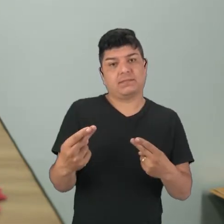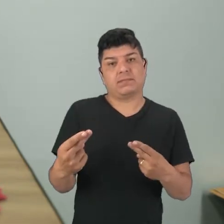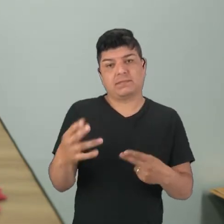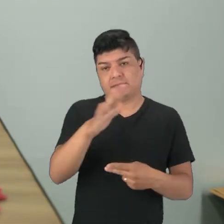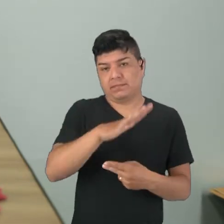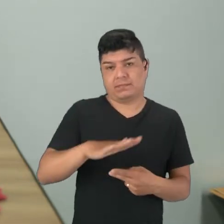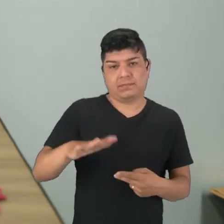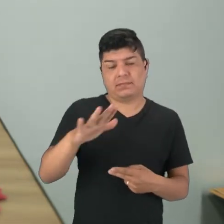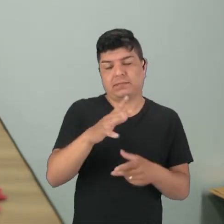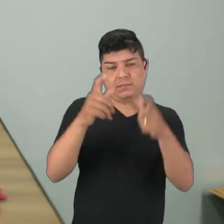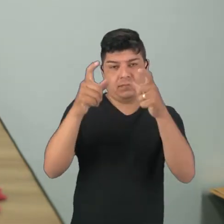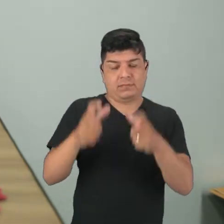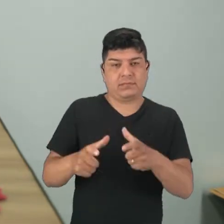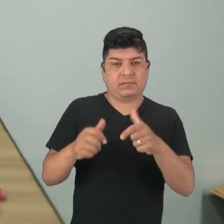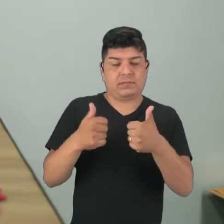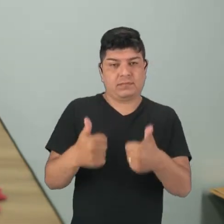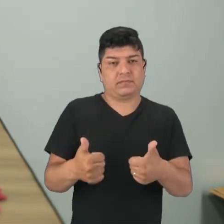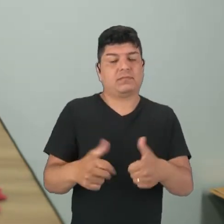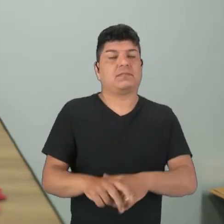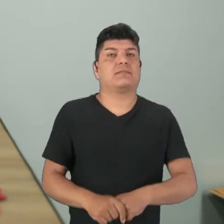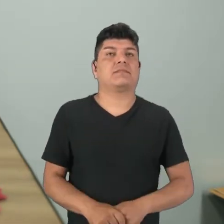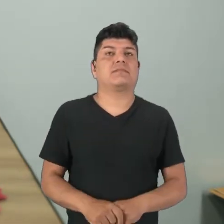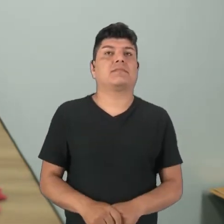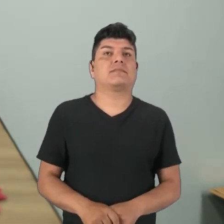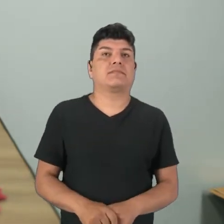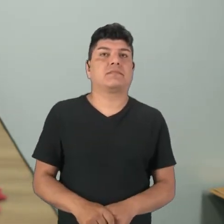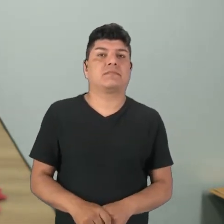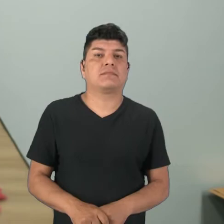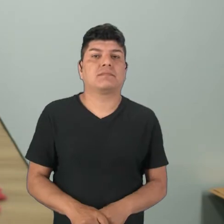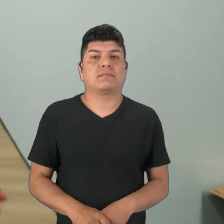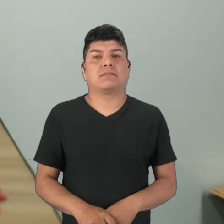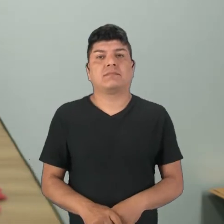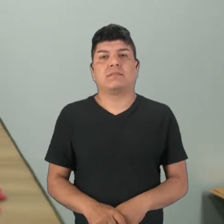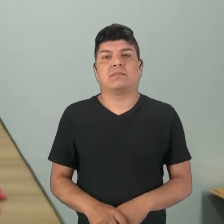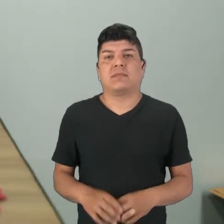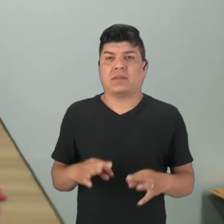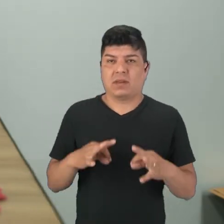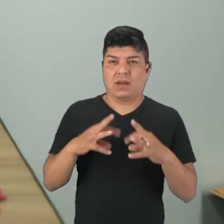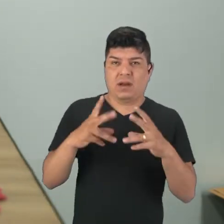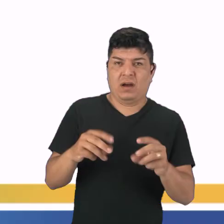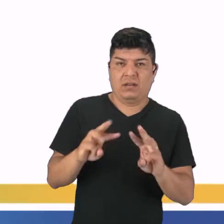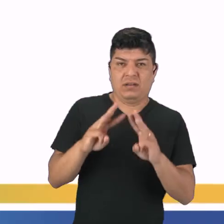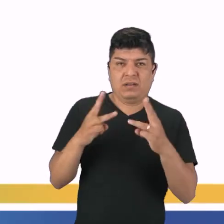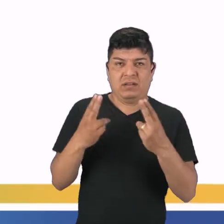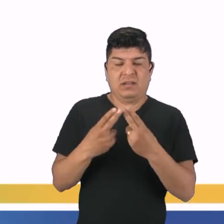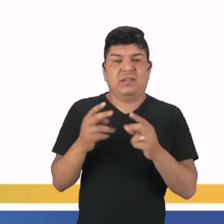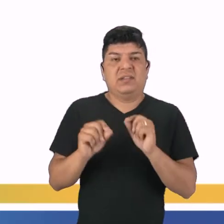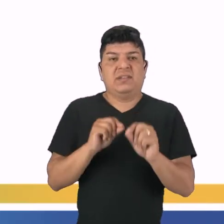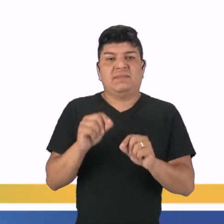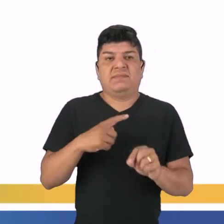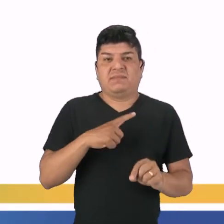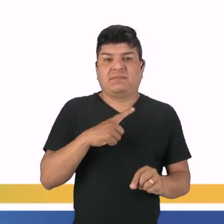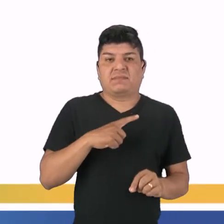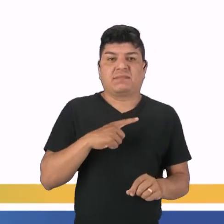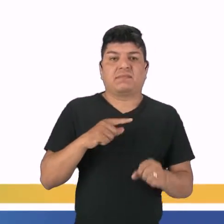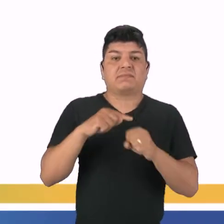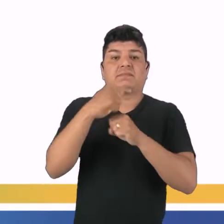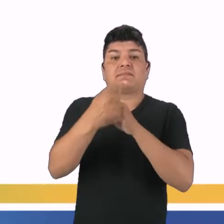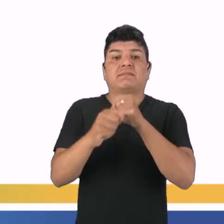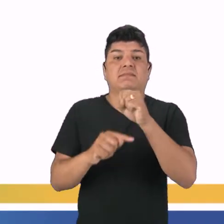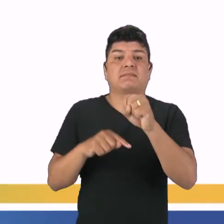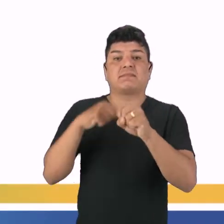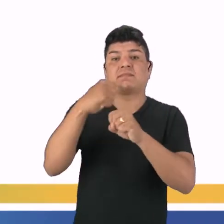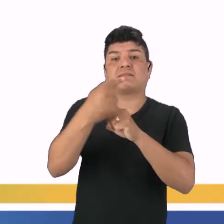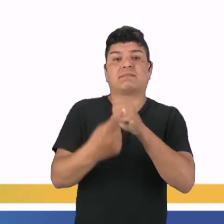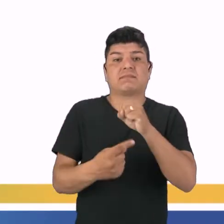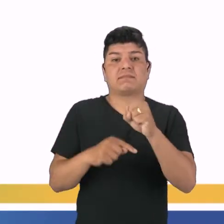que local, né? Tá bom? Certinho? E toda matéria, ela é feita de átomos. O que são